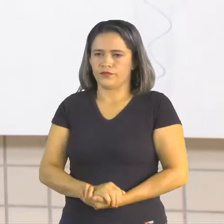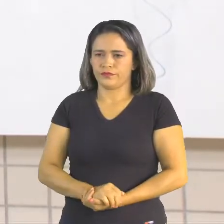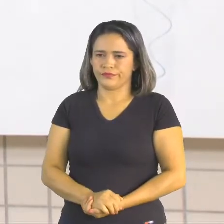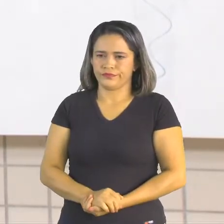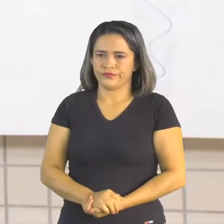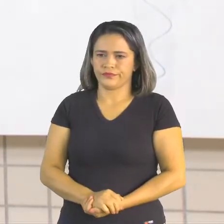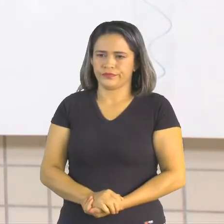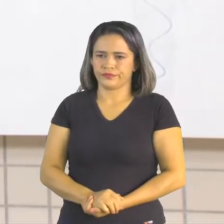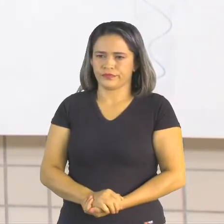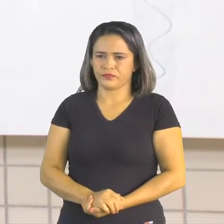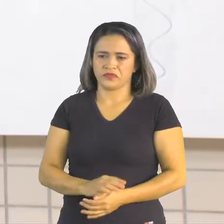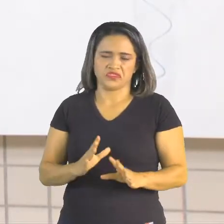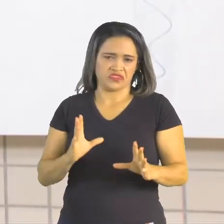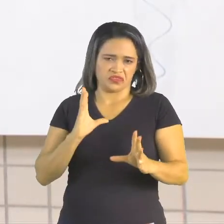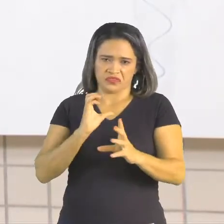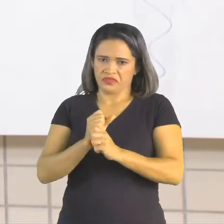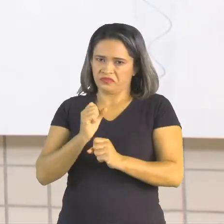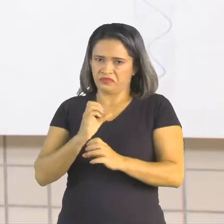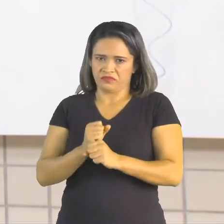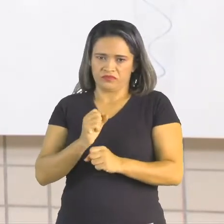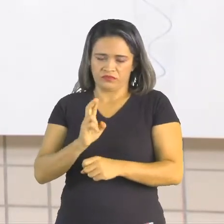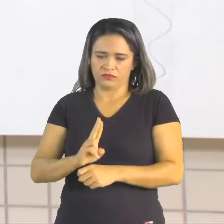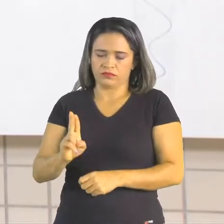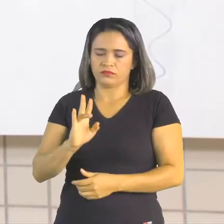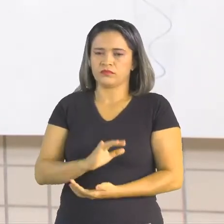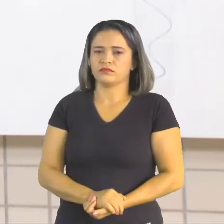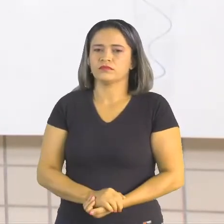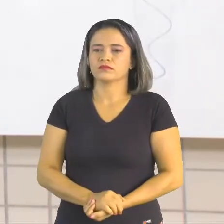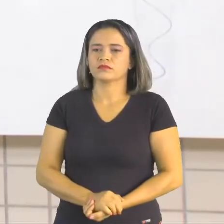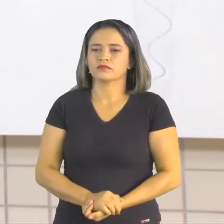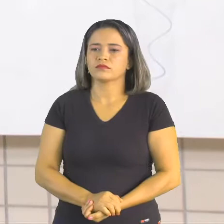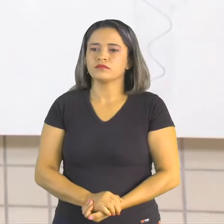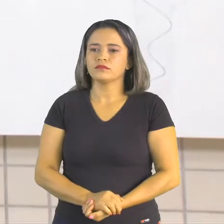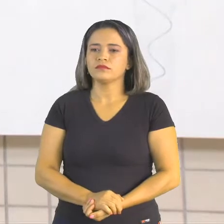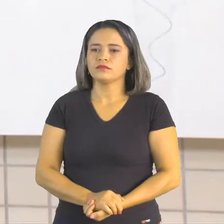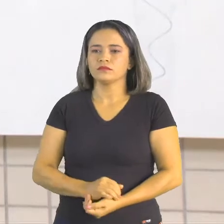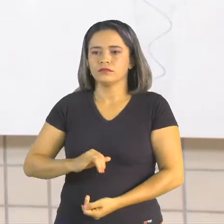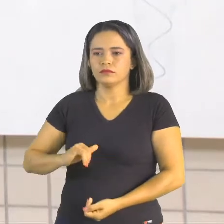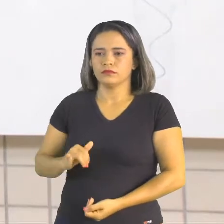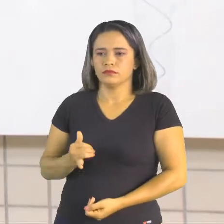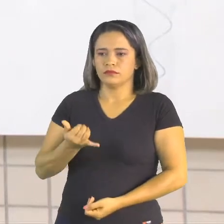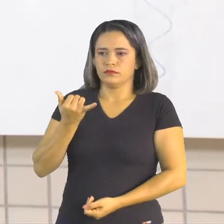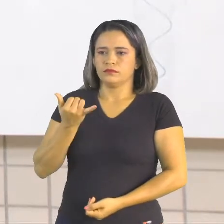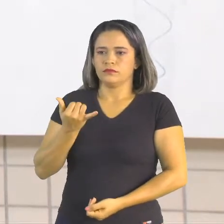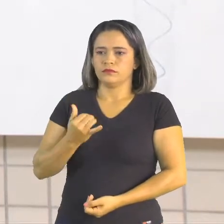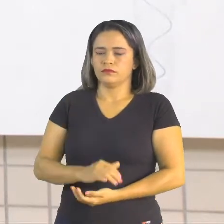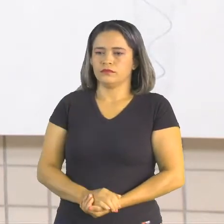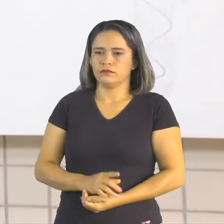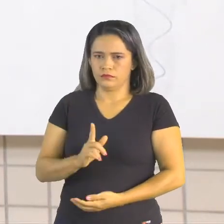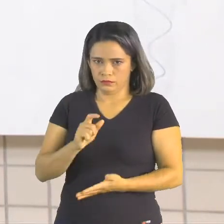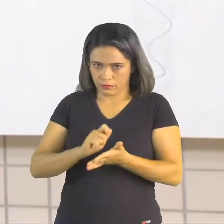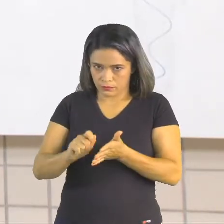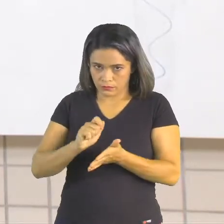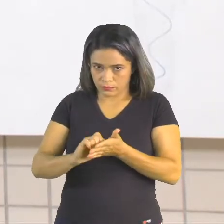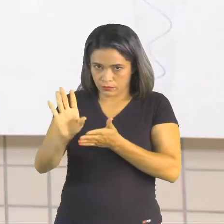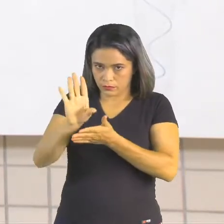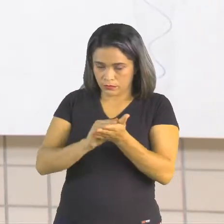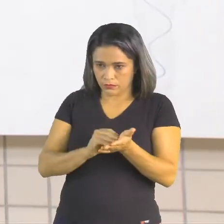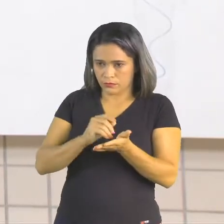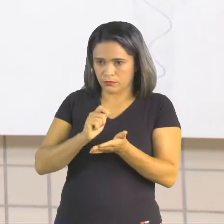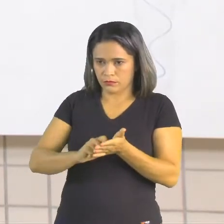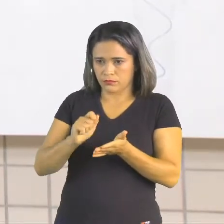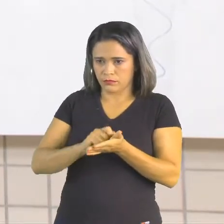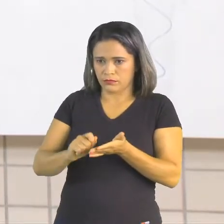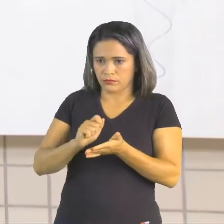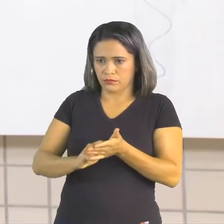Só fiz mesmo a soma usual. Quer ver? Aproveite aí, se você já copiou ou que você está assistindo,